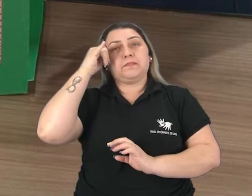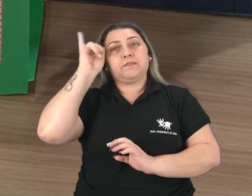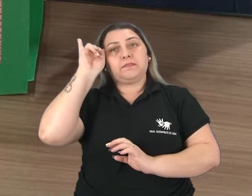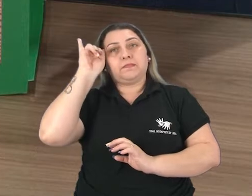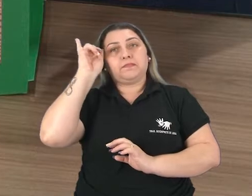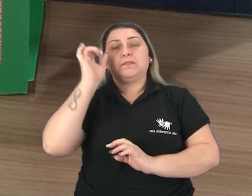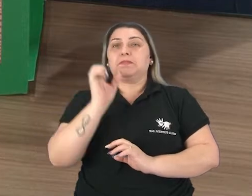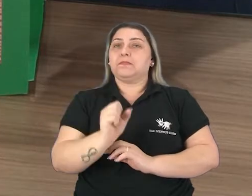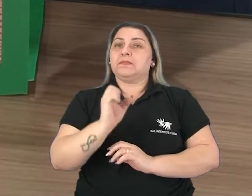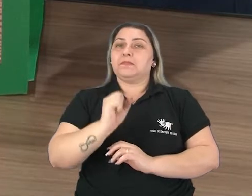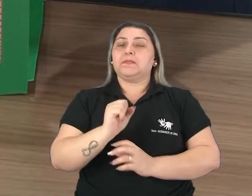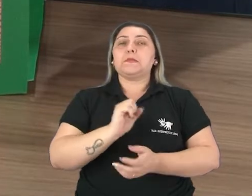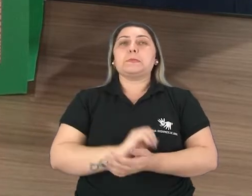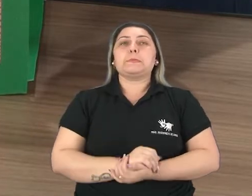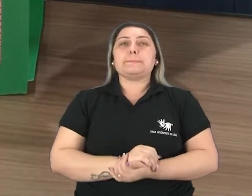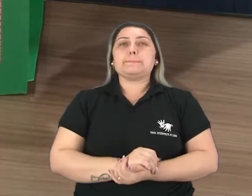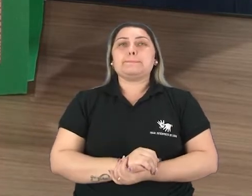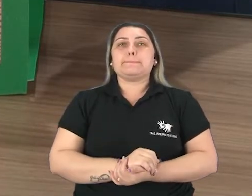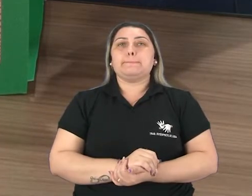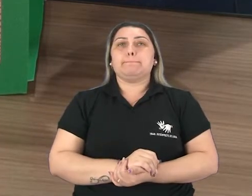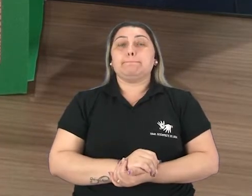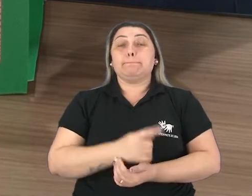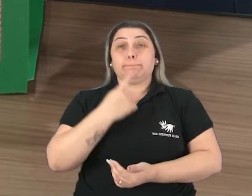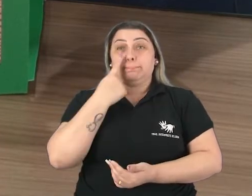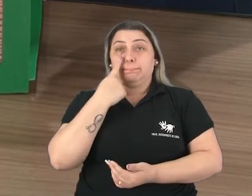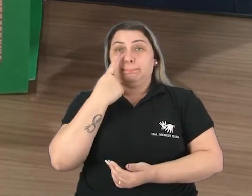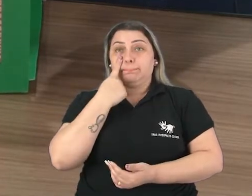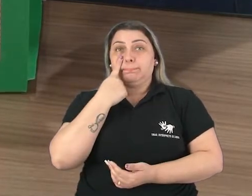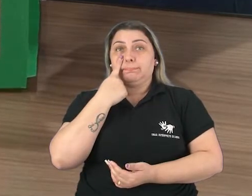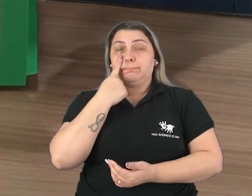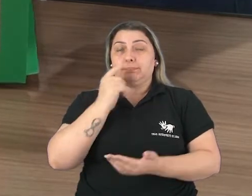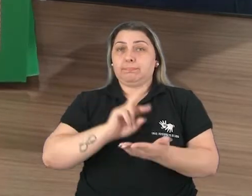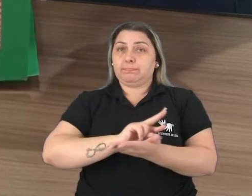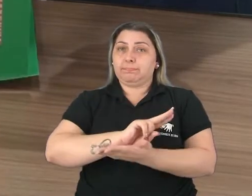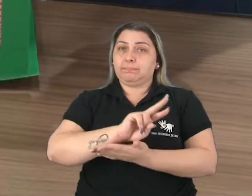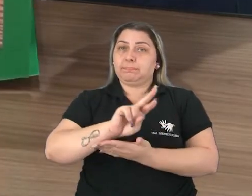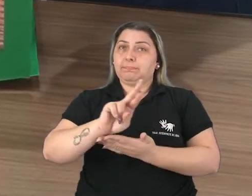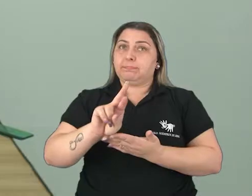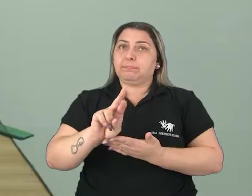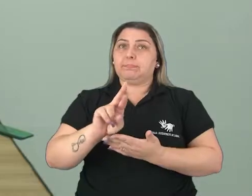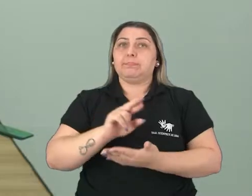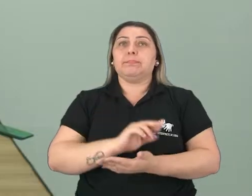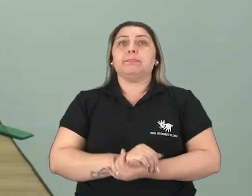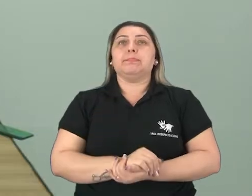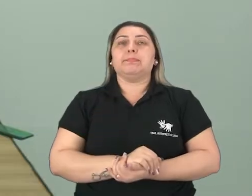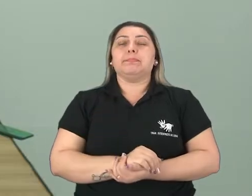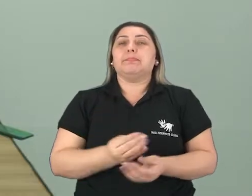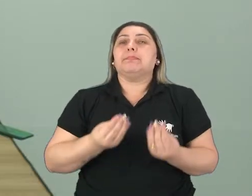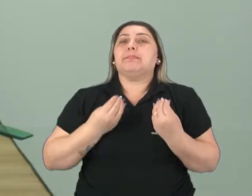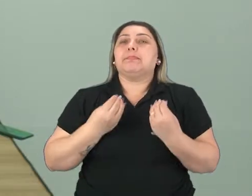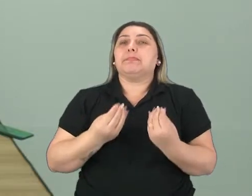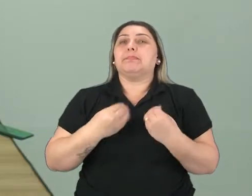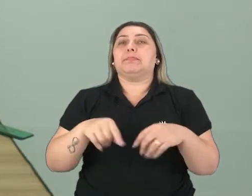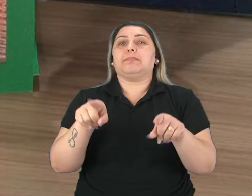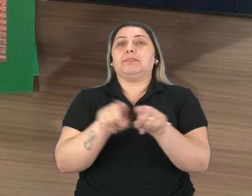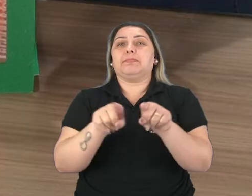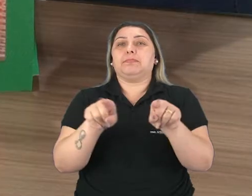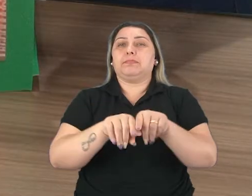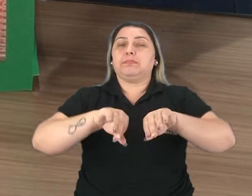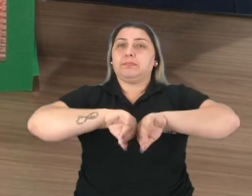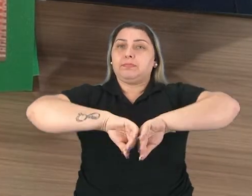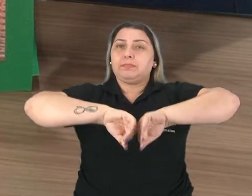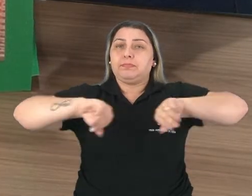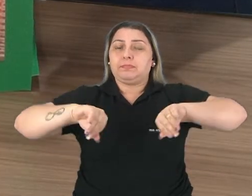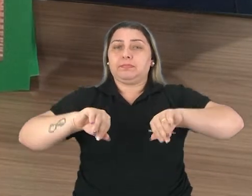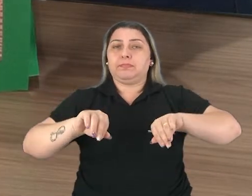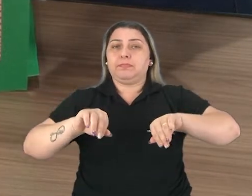leite, não é? Observaram? Já tem uma variedade, né? Para que será também que está separado?